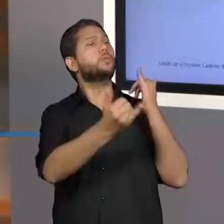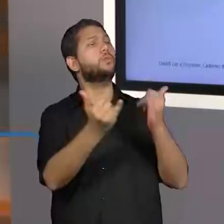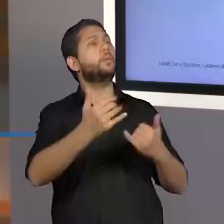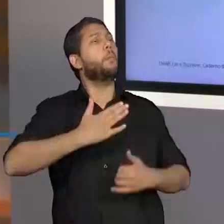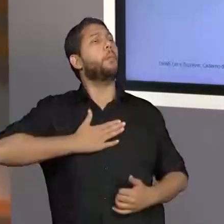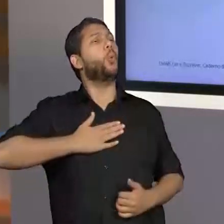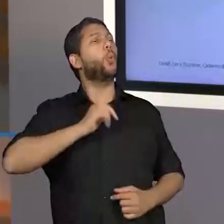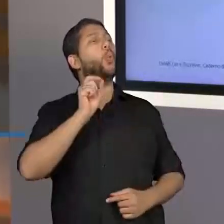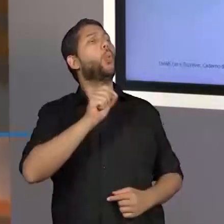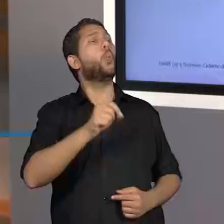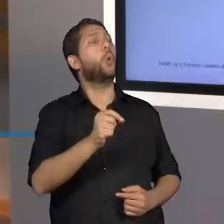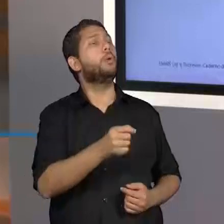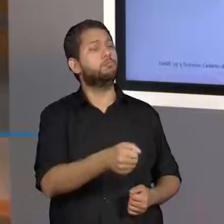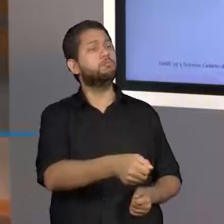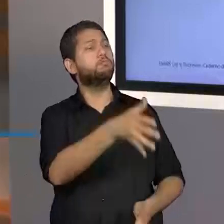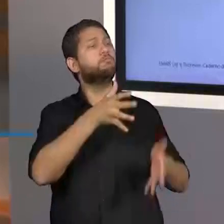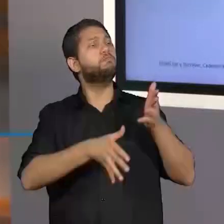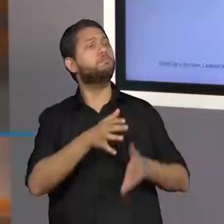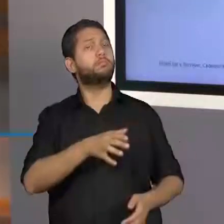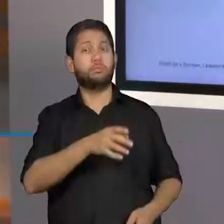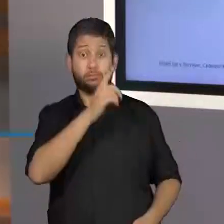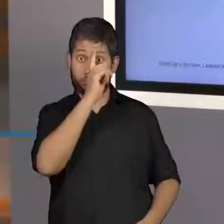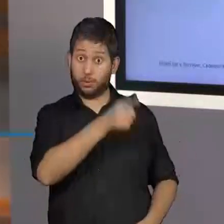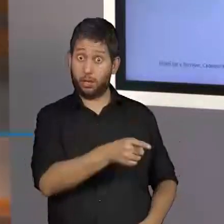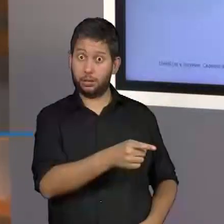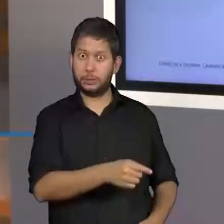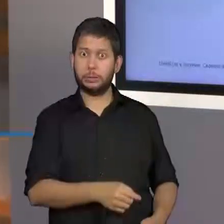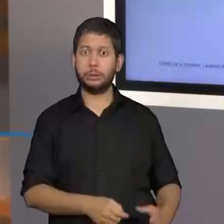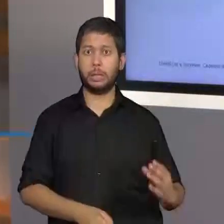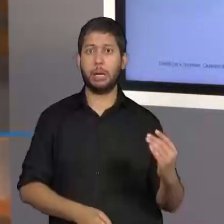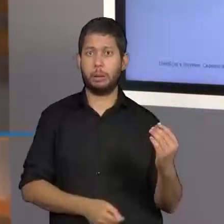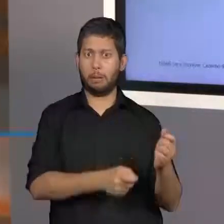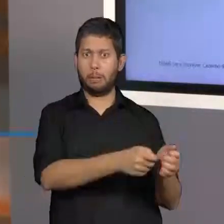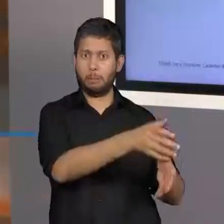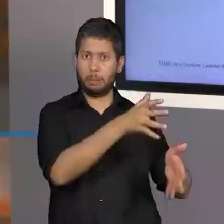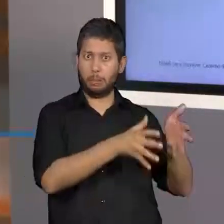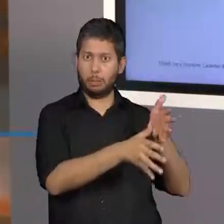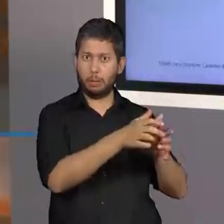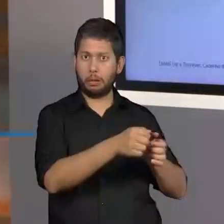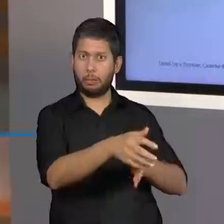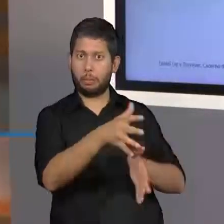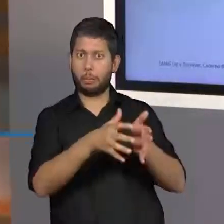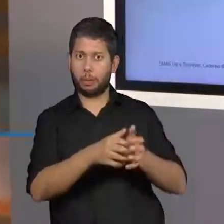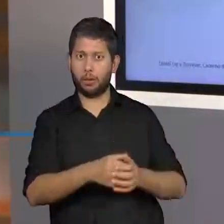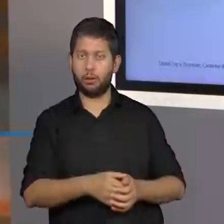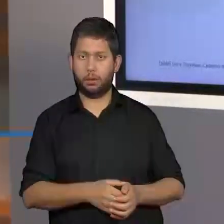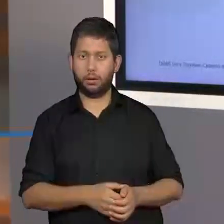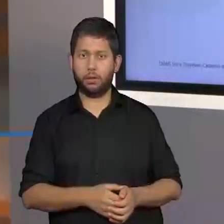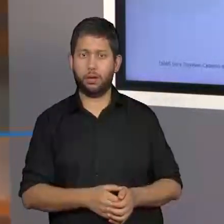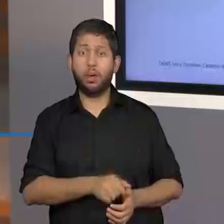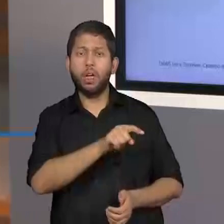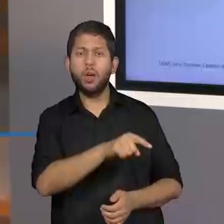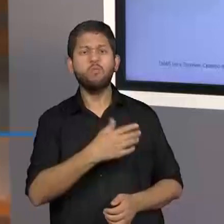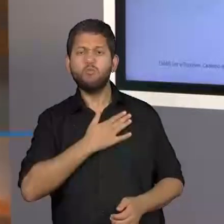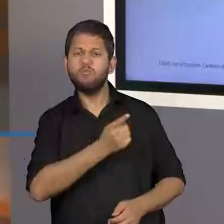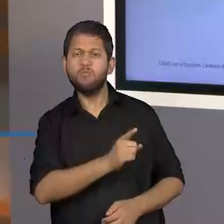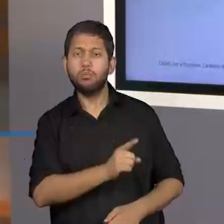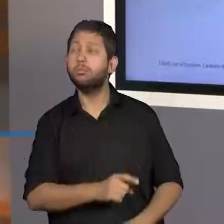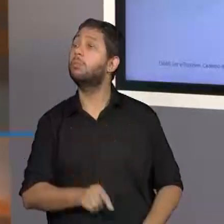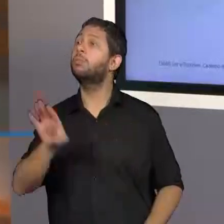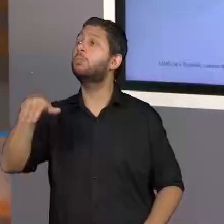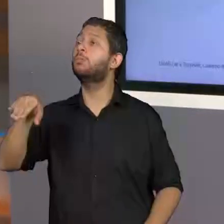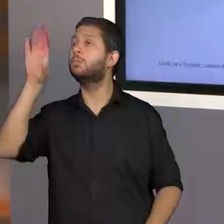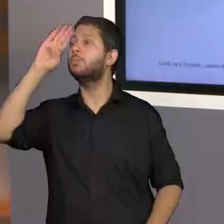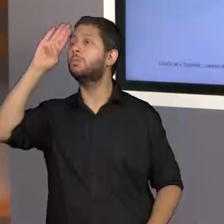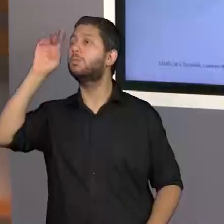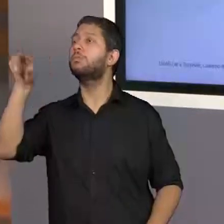segundo homem e ordenou que o matasse. É um pouco severo. Então, esses três personagens aí, a gente